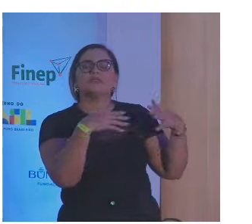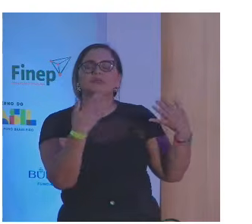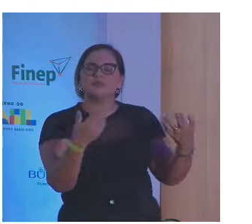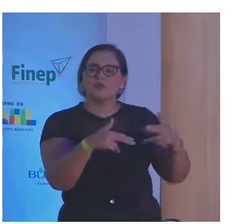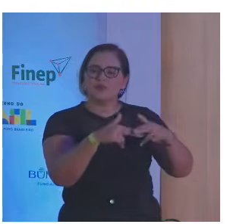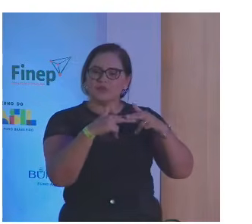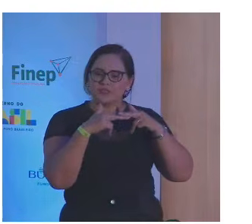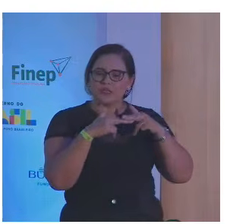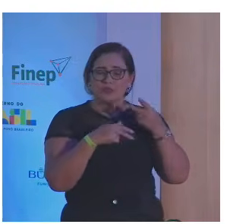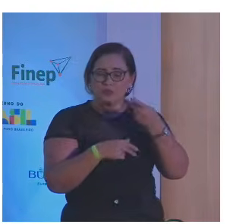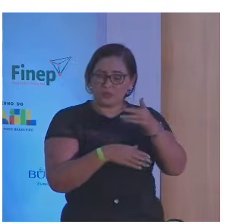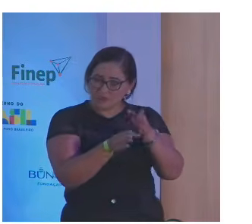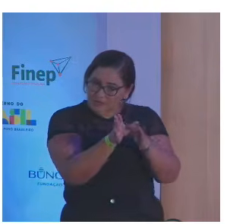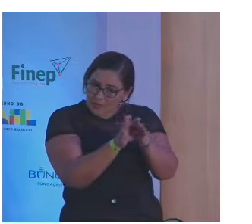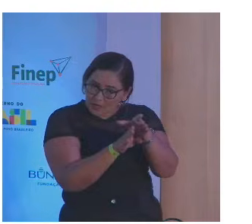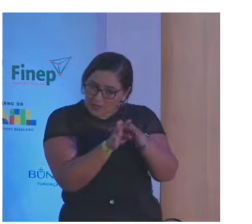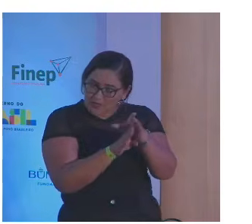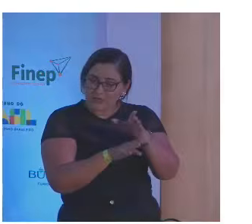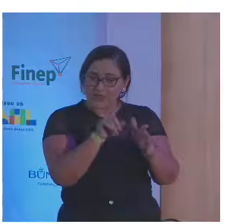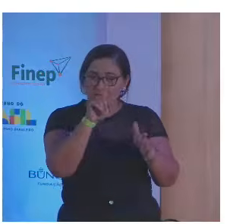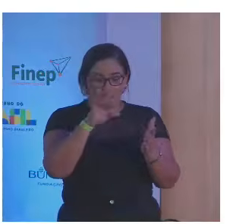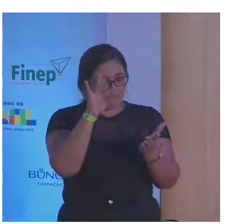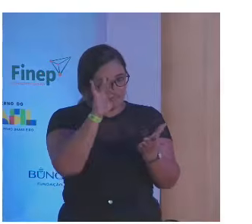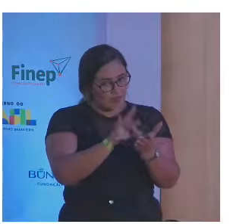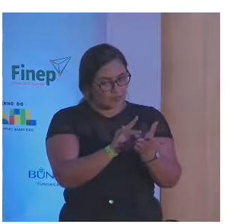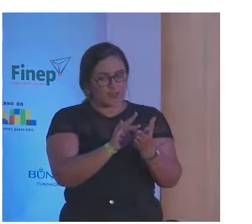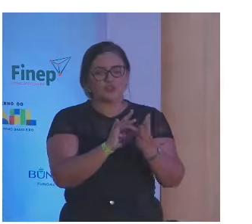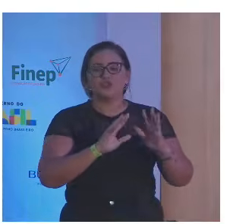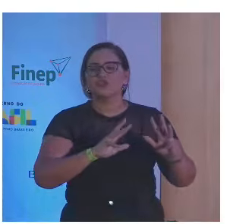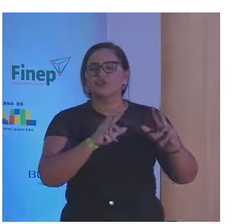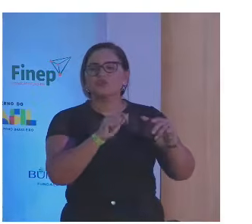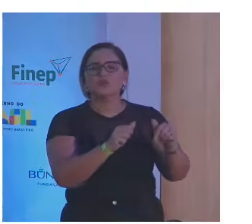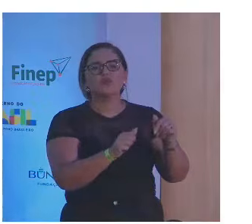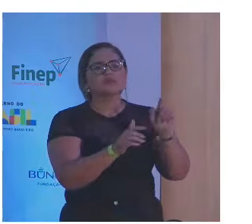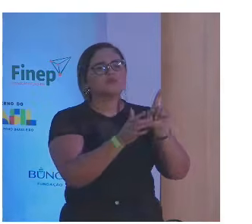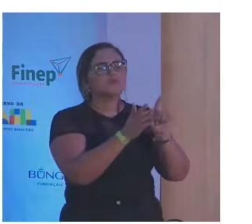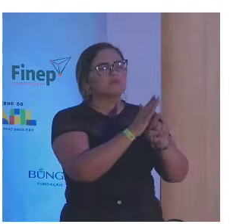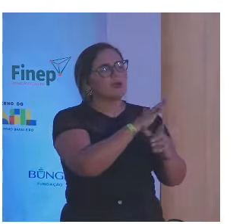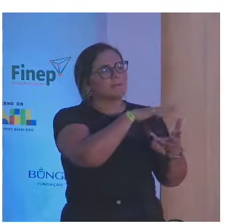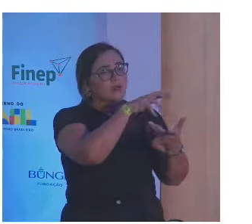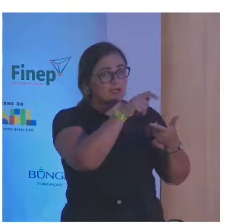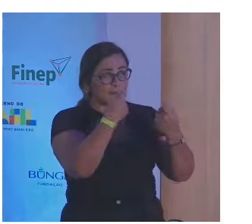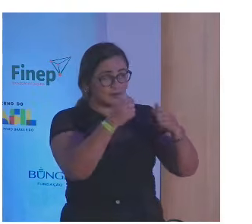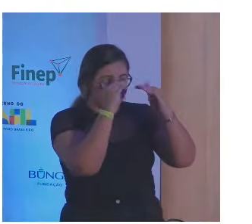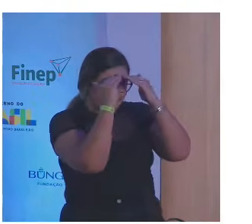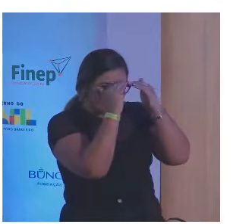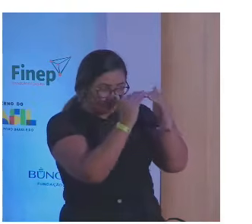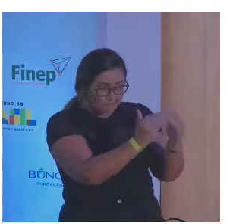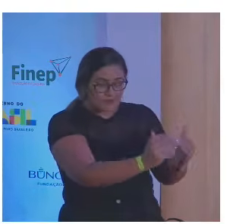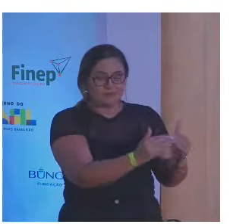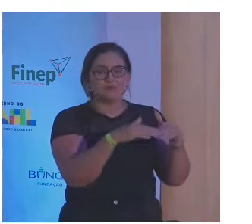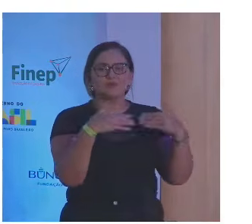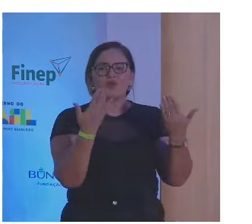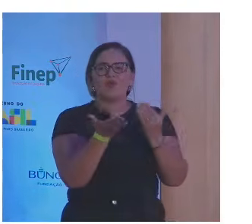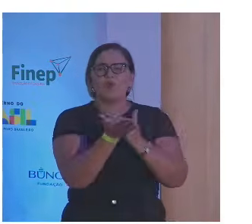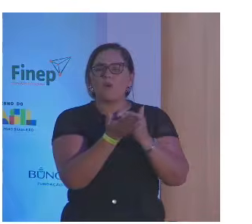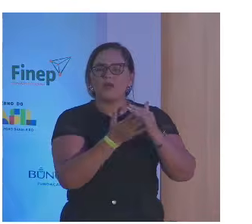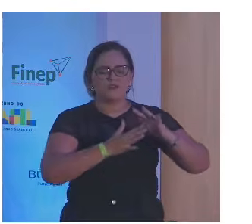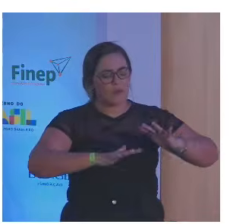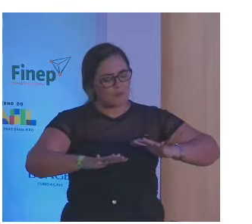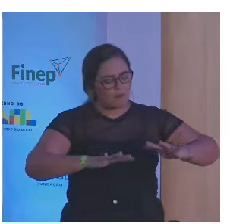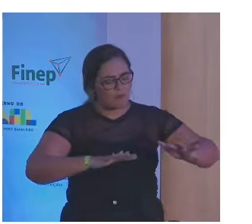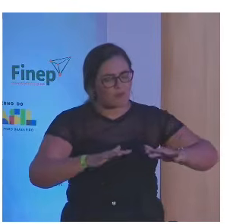portanto, os seus aconselhamentos se tornam a verdade absoluta que todo o resto do planeta deve seguir. Então, você começa a ver um movimento